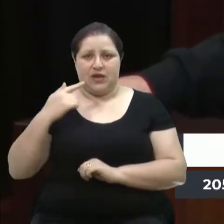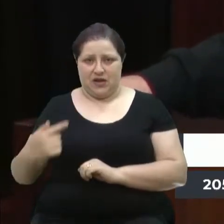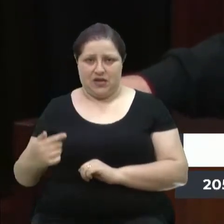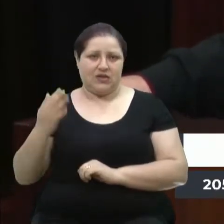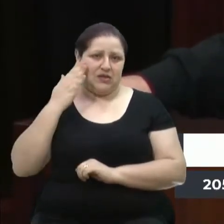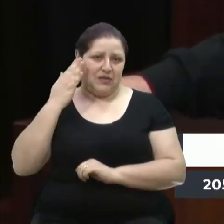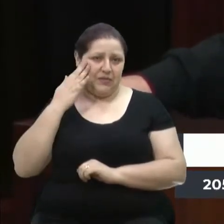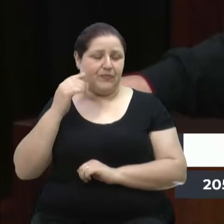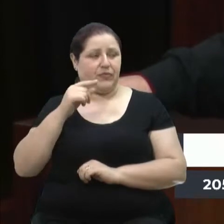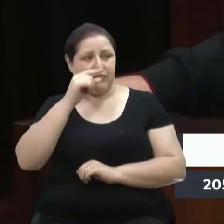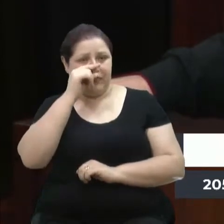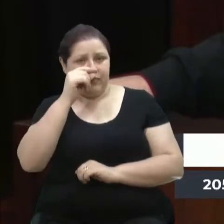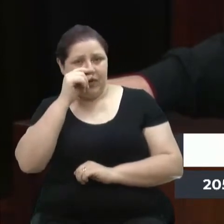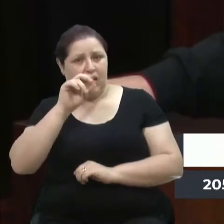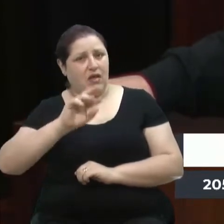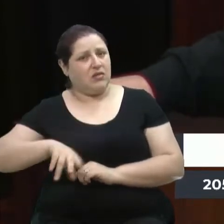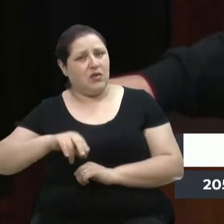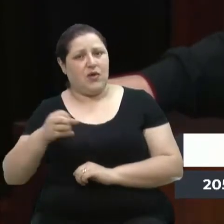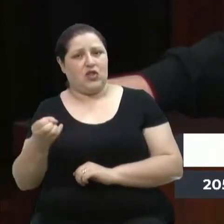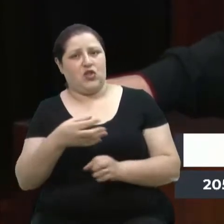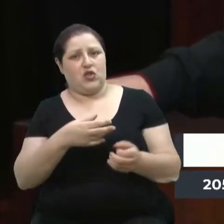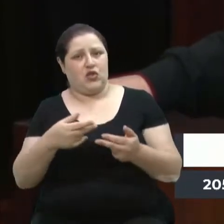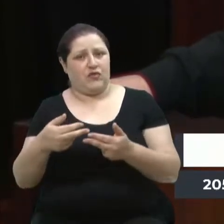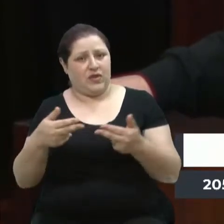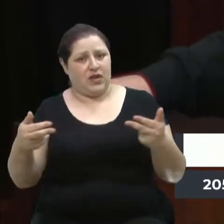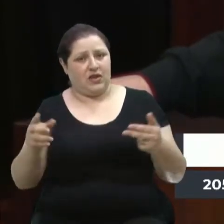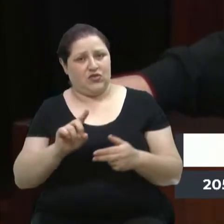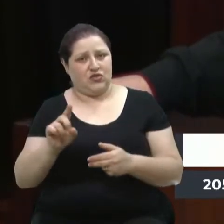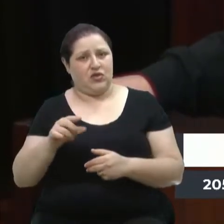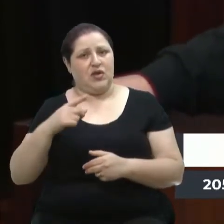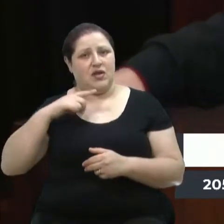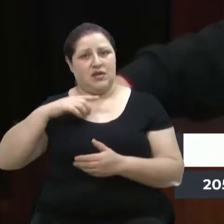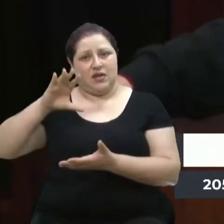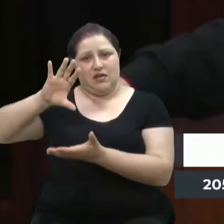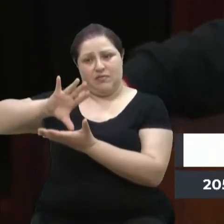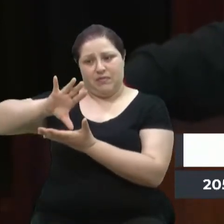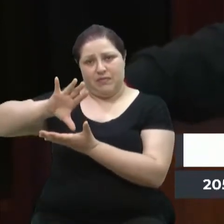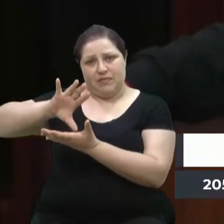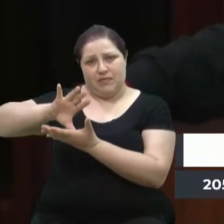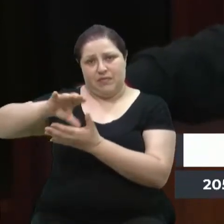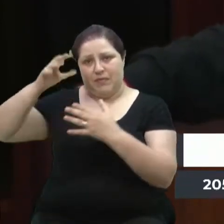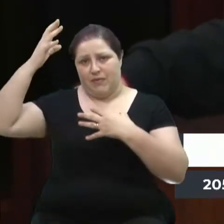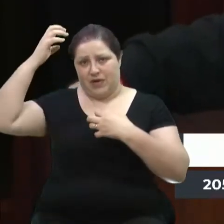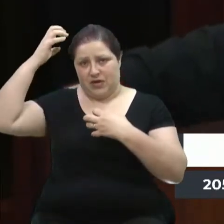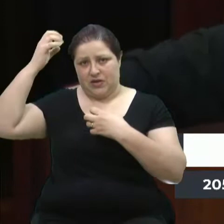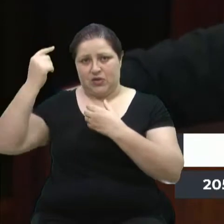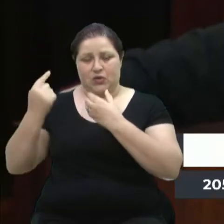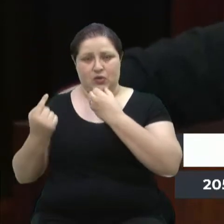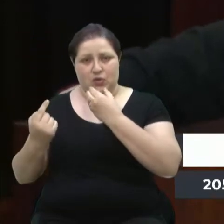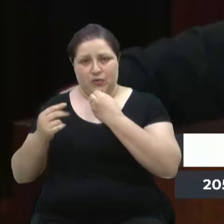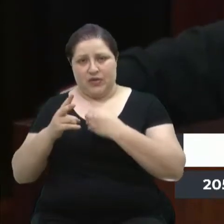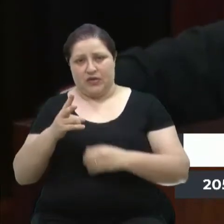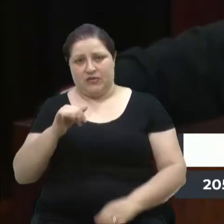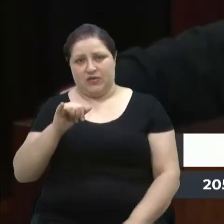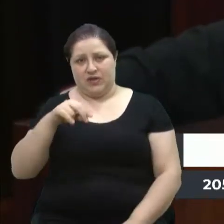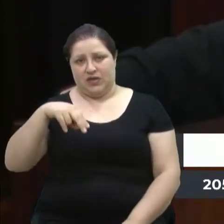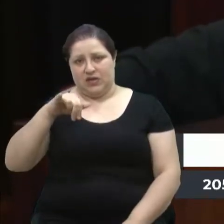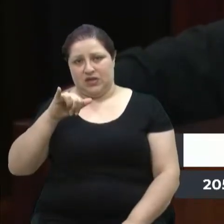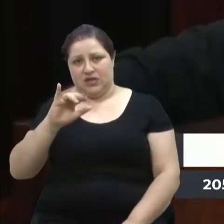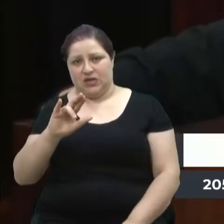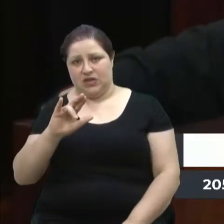operadora fantinel não é novidade é tem aqui no Parque dos Macaquinhos o Vinícius tinha uma concessão que